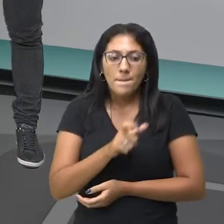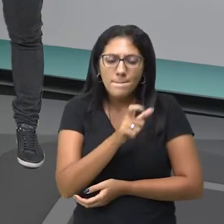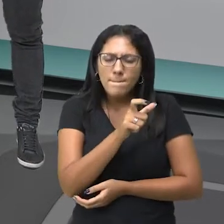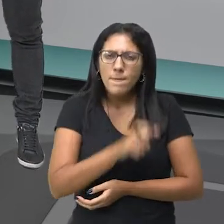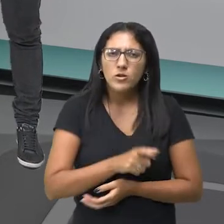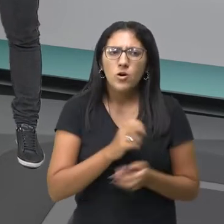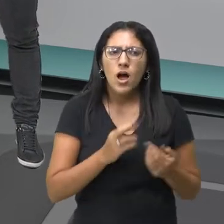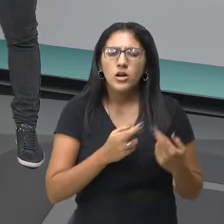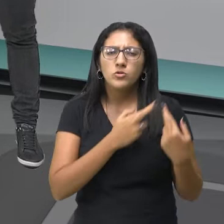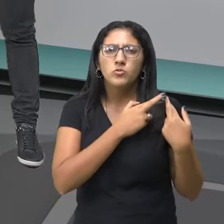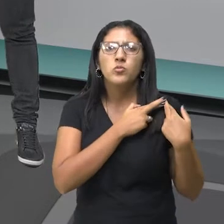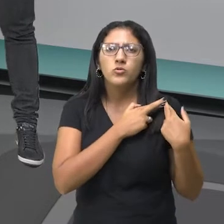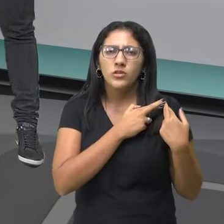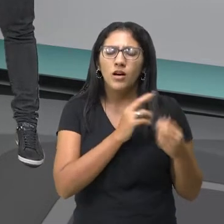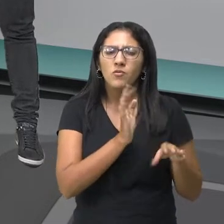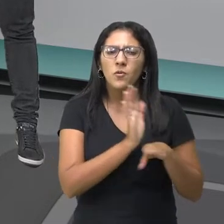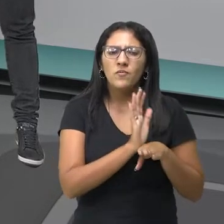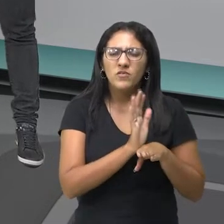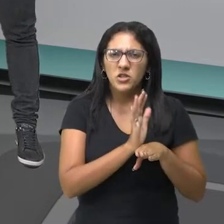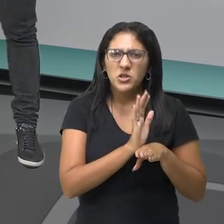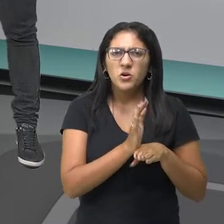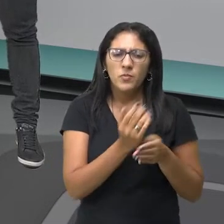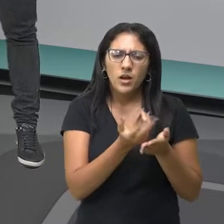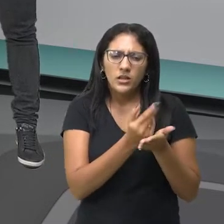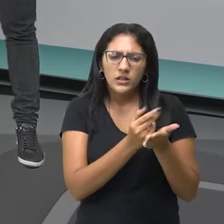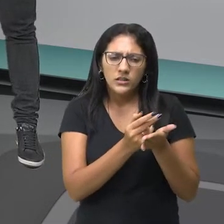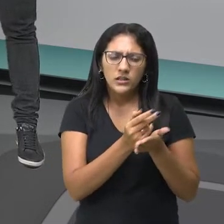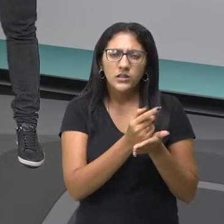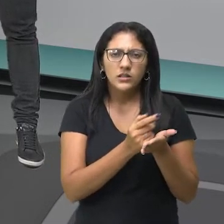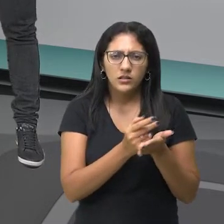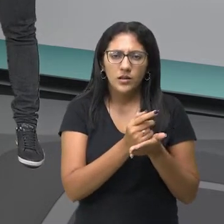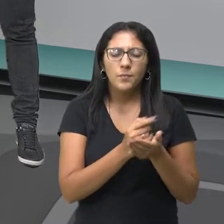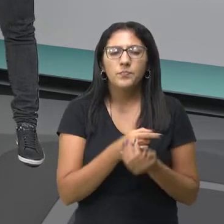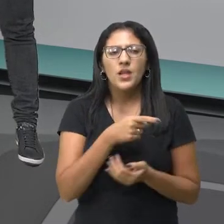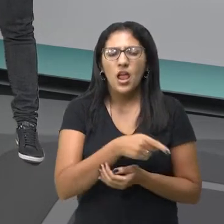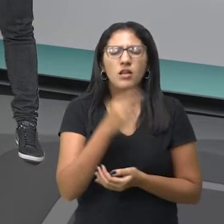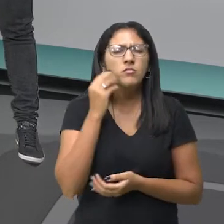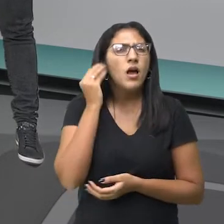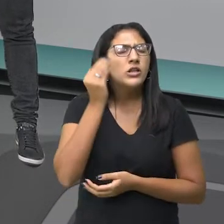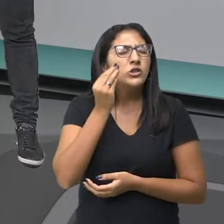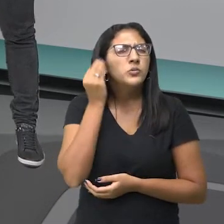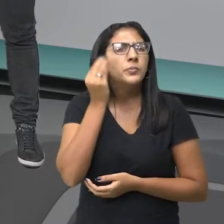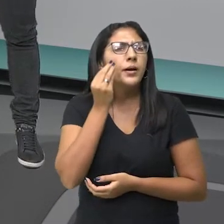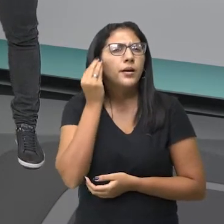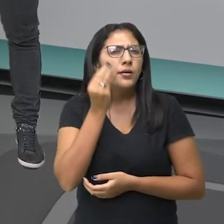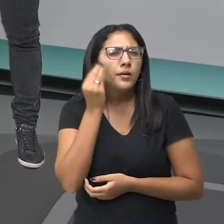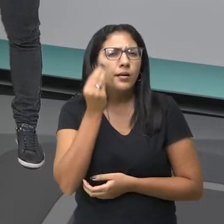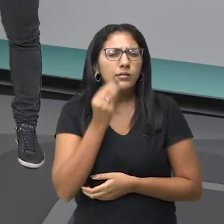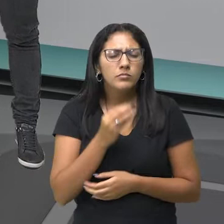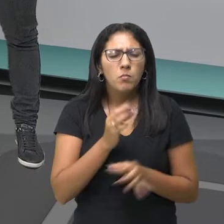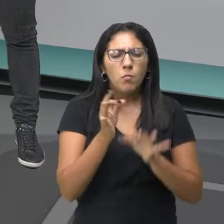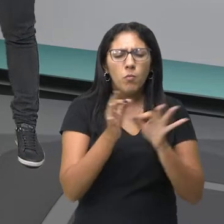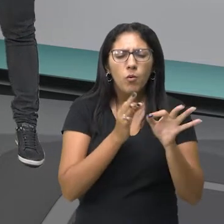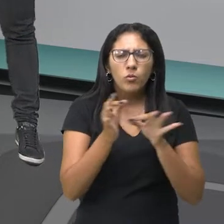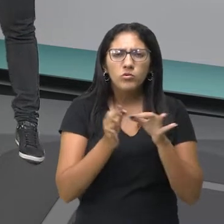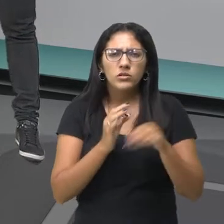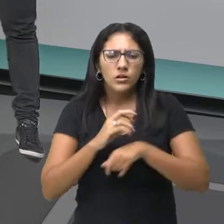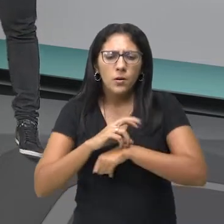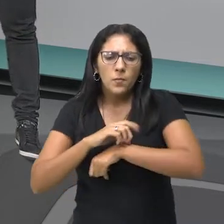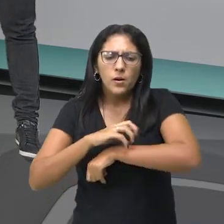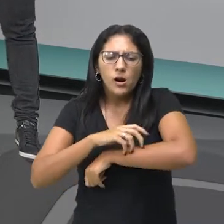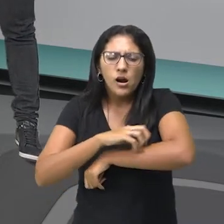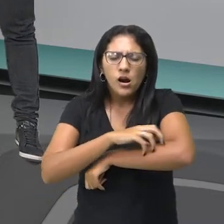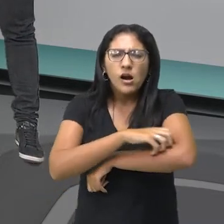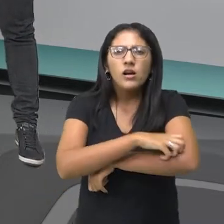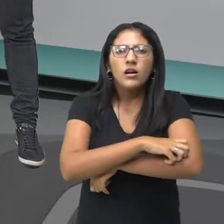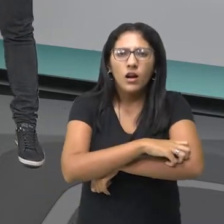pintá-la foi o entomologista Steve Kurt, especialista em treinar e preparar artrópodes